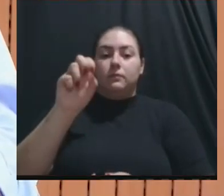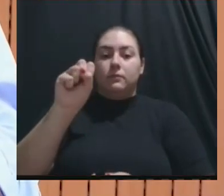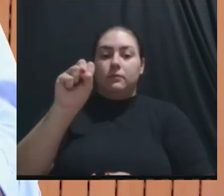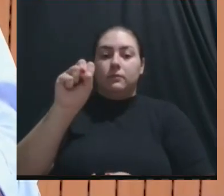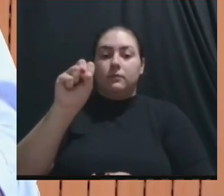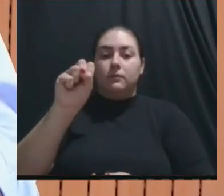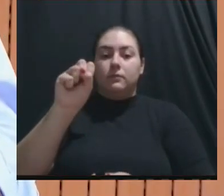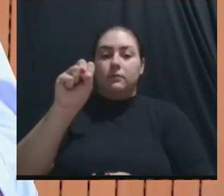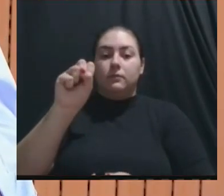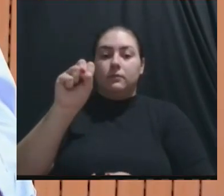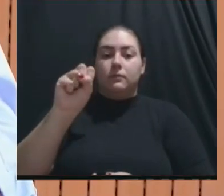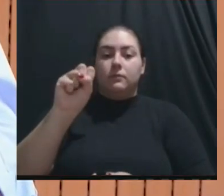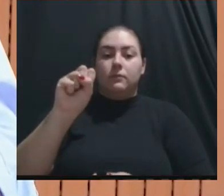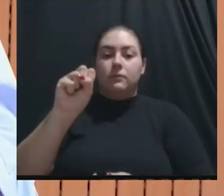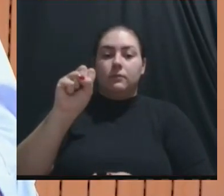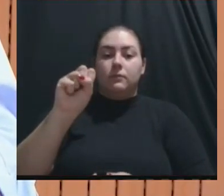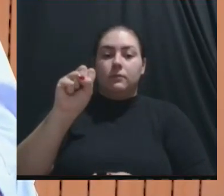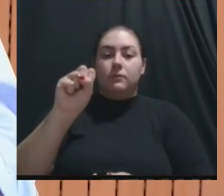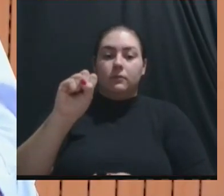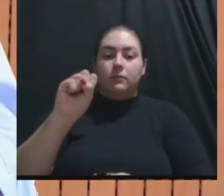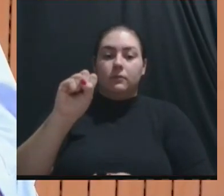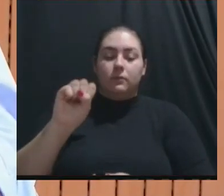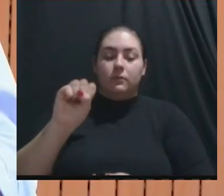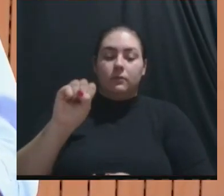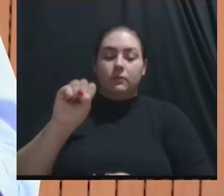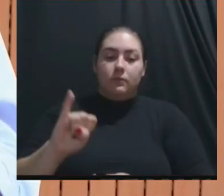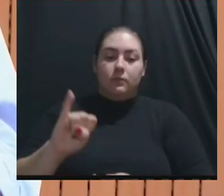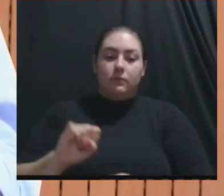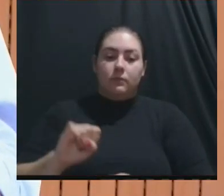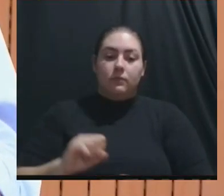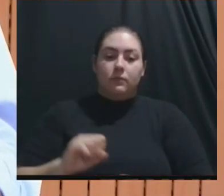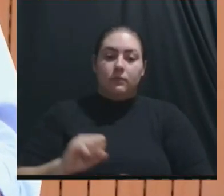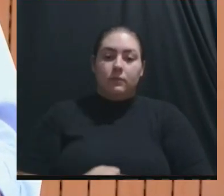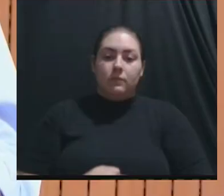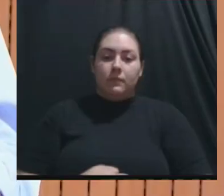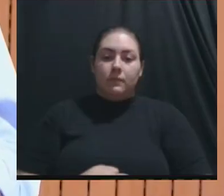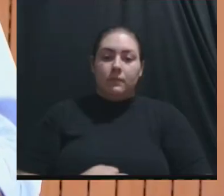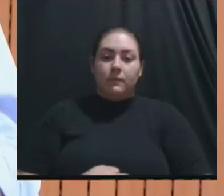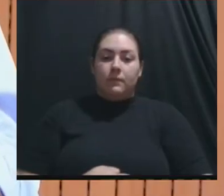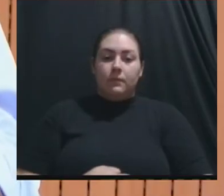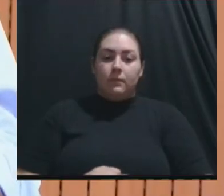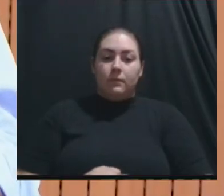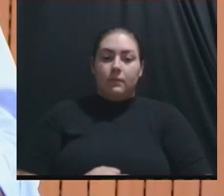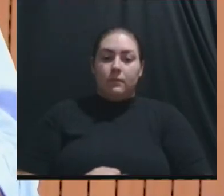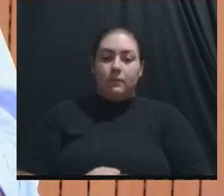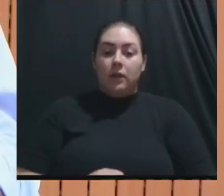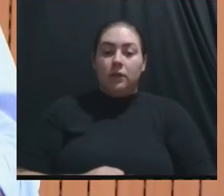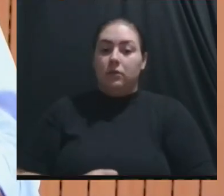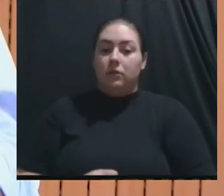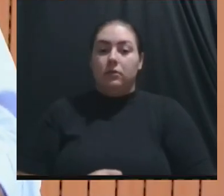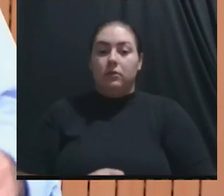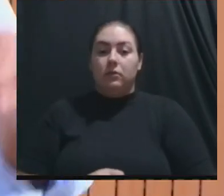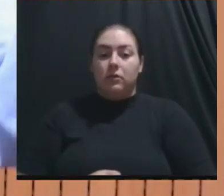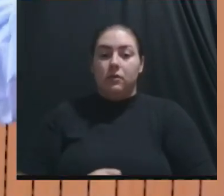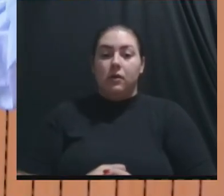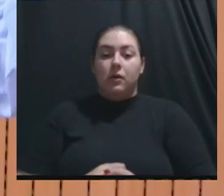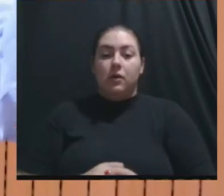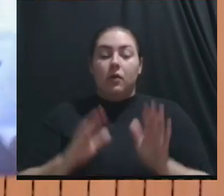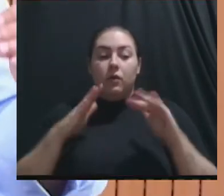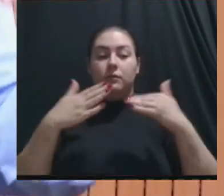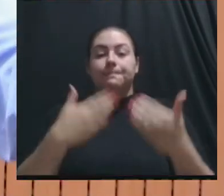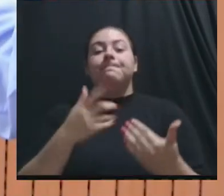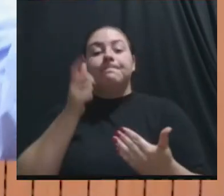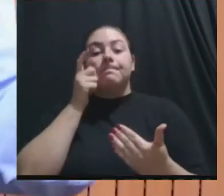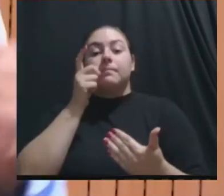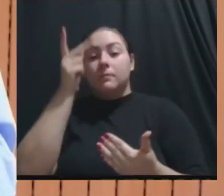uma forma de preconceito, de discriminação, que muitas vezes leva a pessoa a olhar alguém com deficiência com